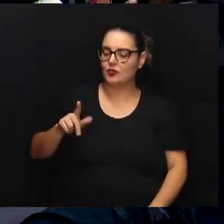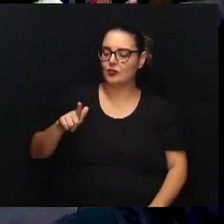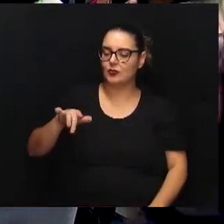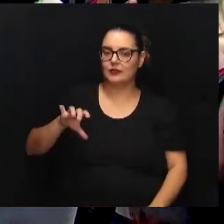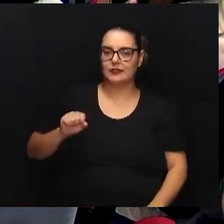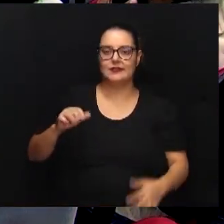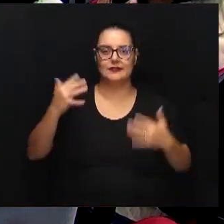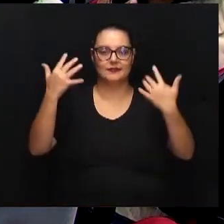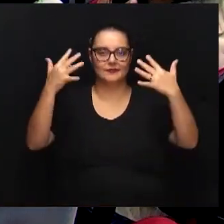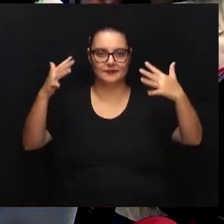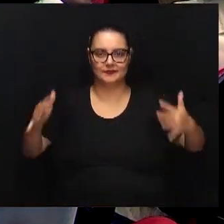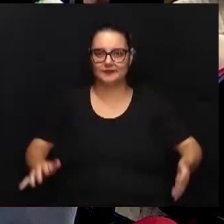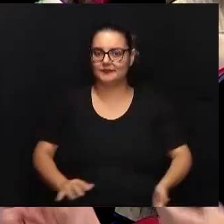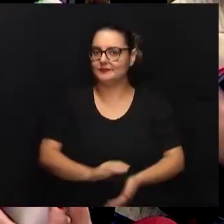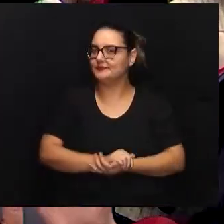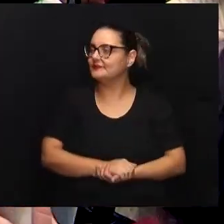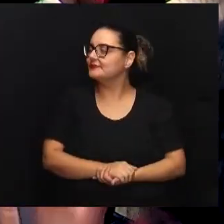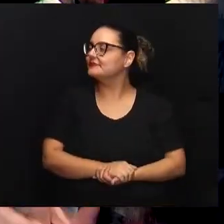Campinas, Douglas Holanda.